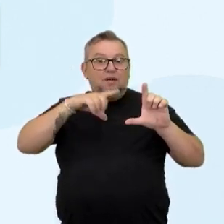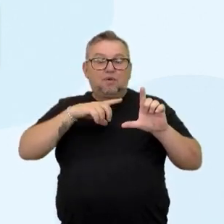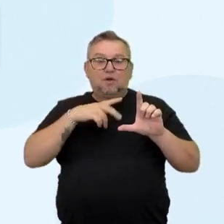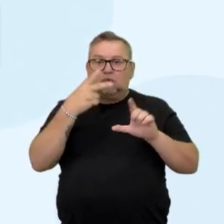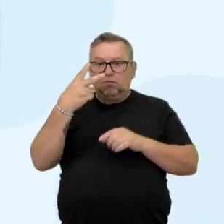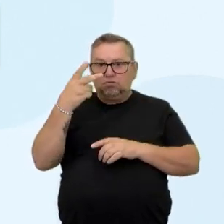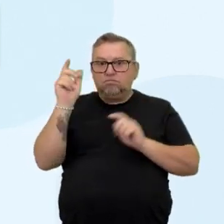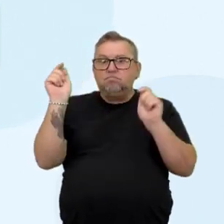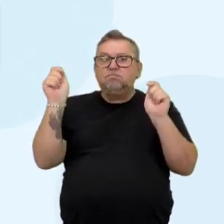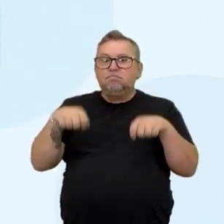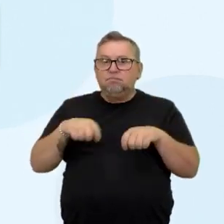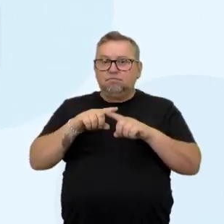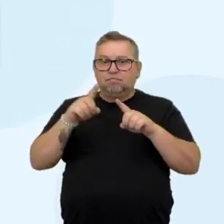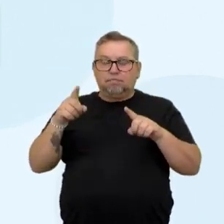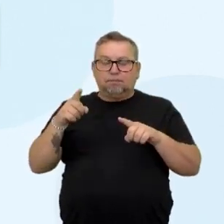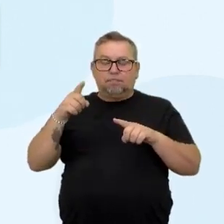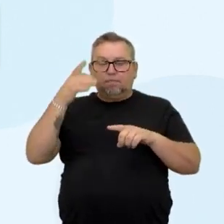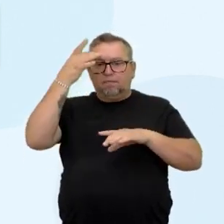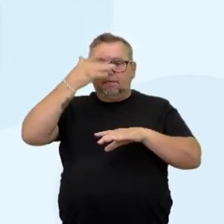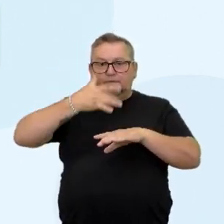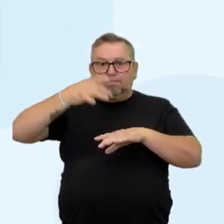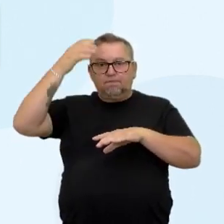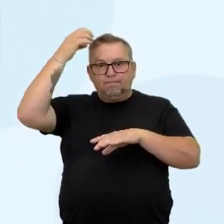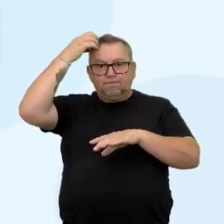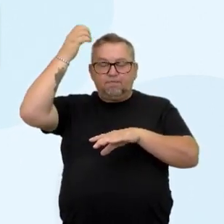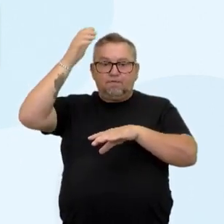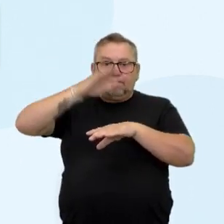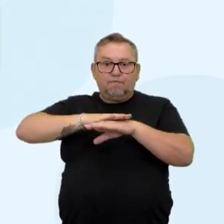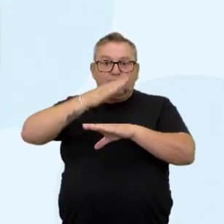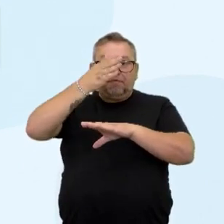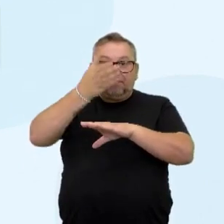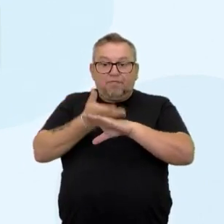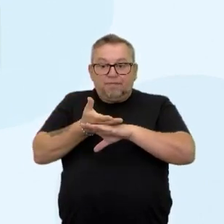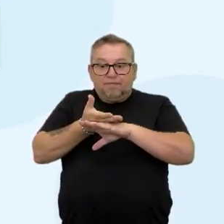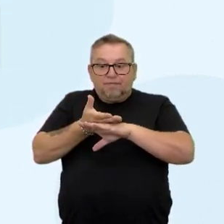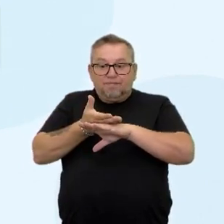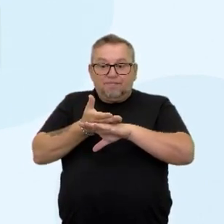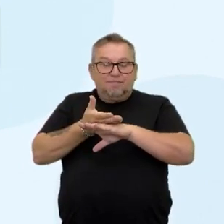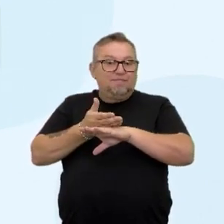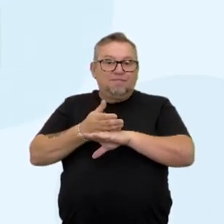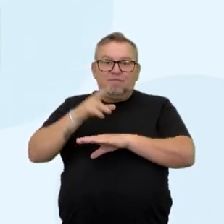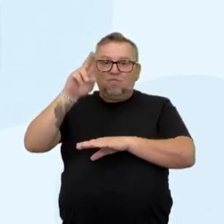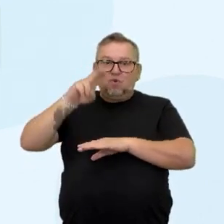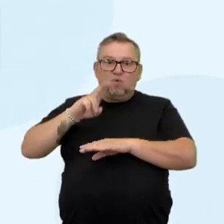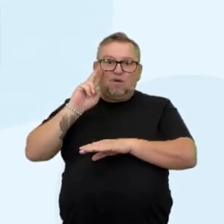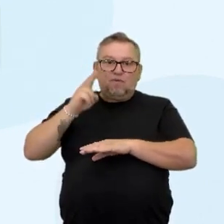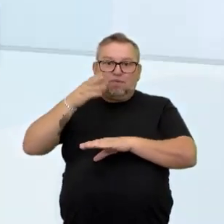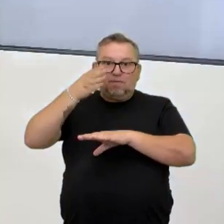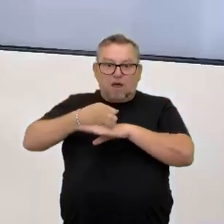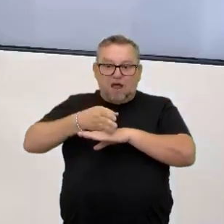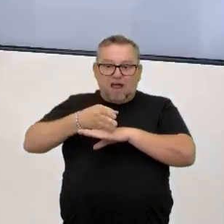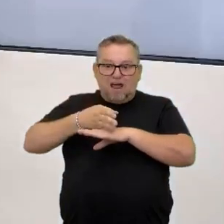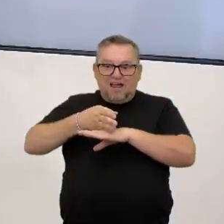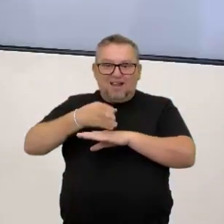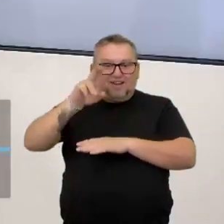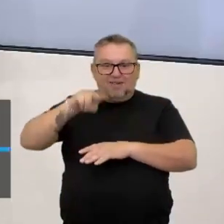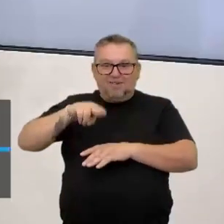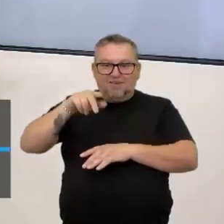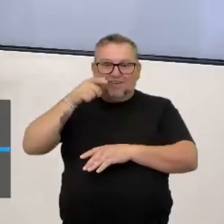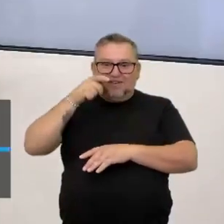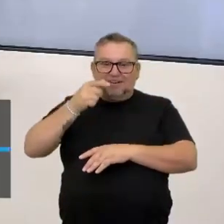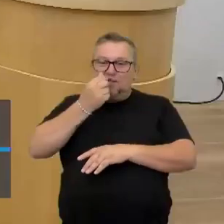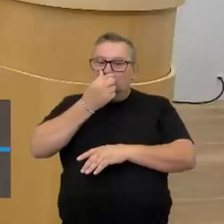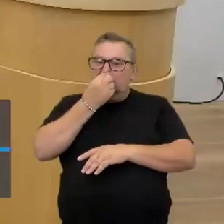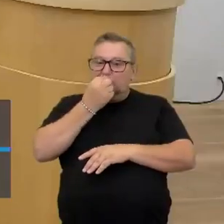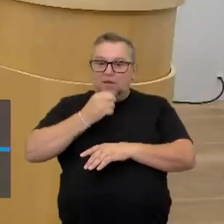duas possibilidades, ou cai cara ou cai coroa, né? Eu nunca vi você jogar a moeda pra cima e ela cair certinho em pé, assim, sem ser nem cara